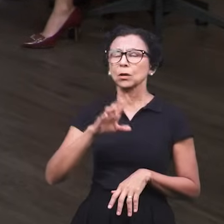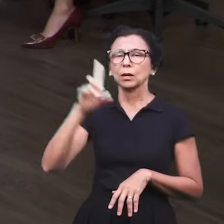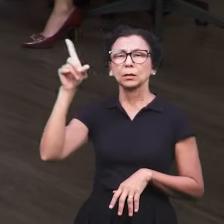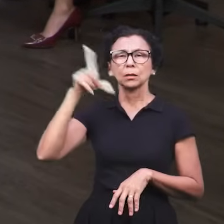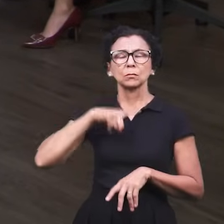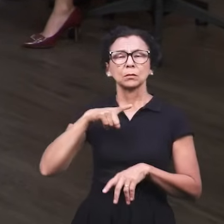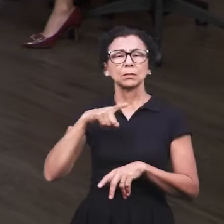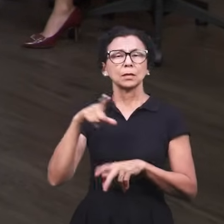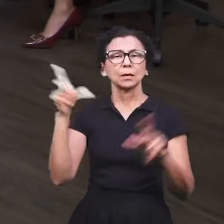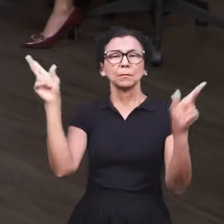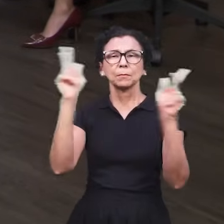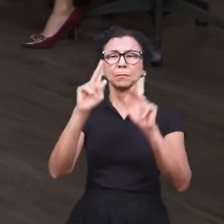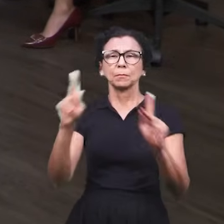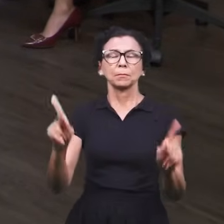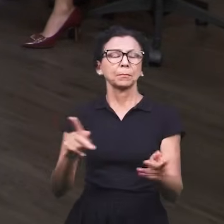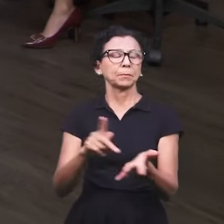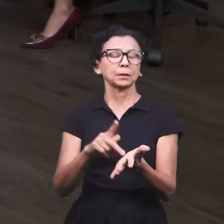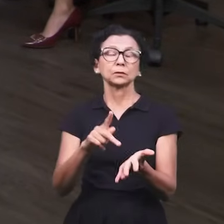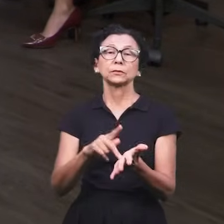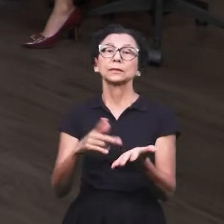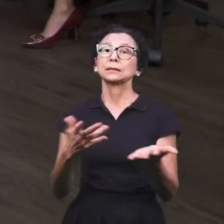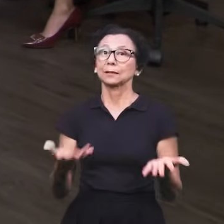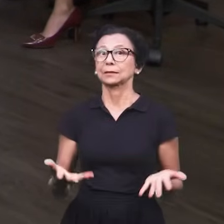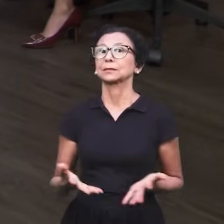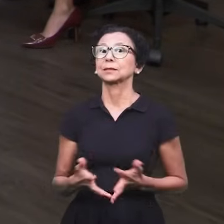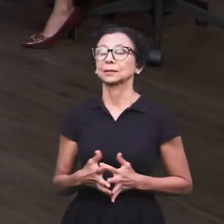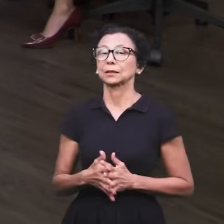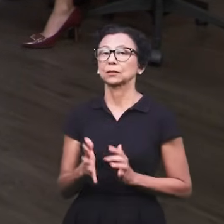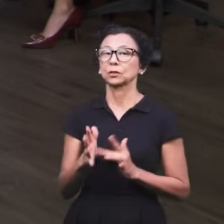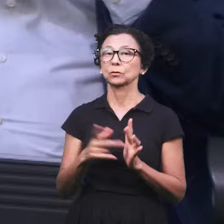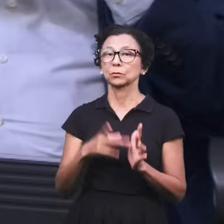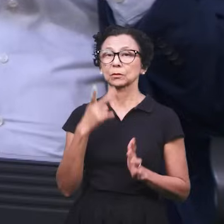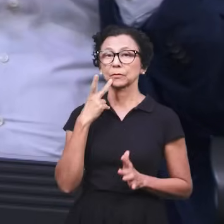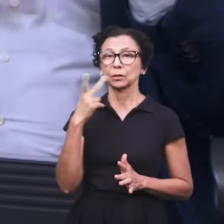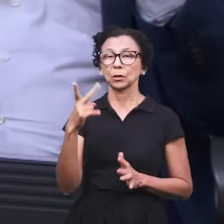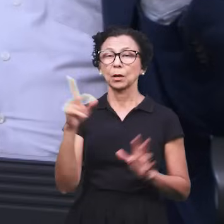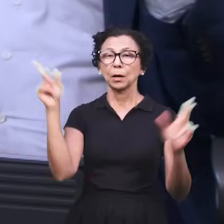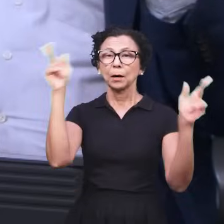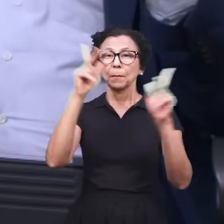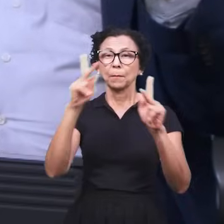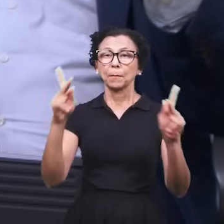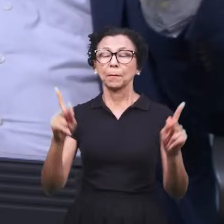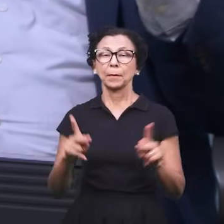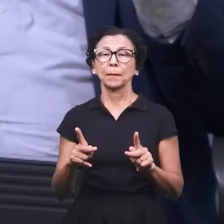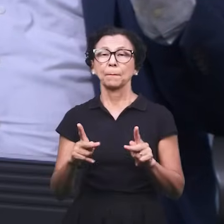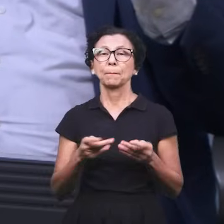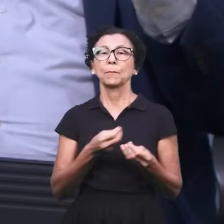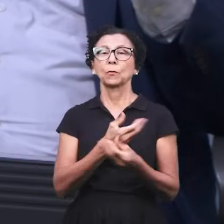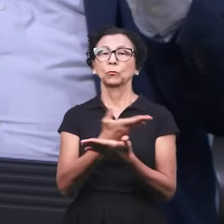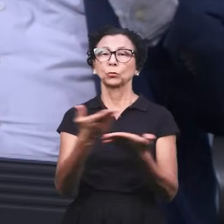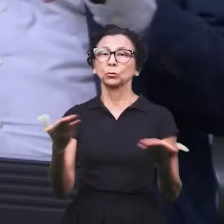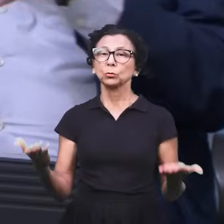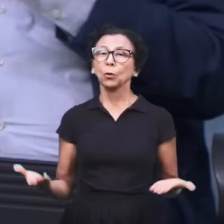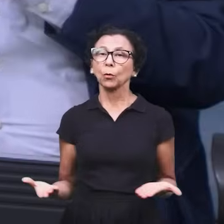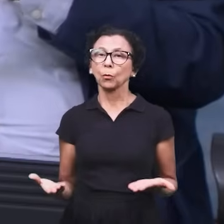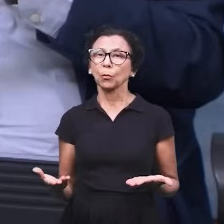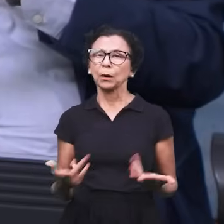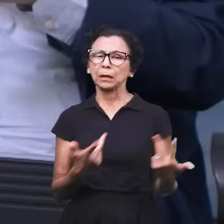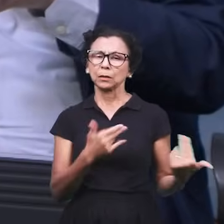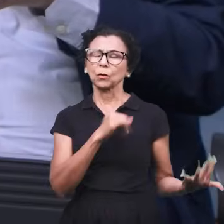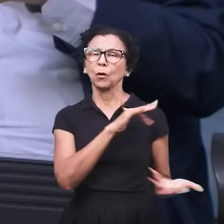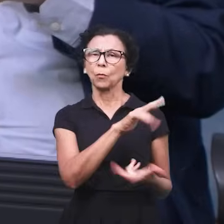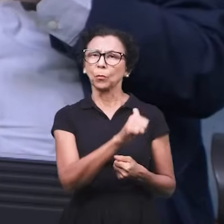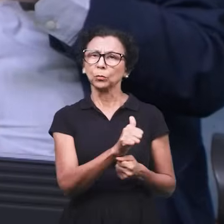aquela que vem do Senhor. Jesus disse, né? A minha paz vos dou, não vou a dou como o mundo. Então